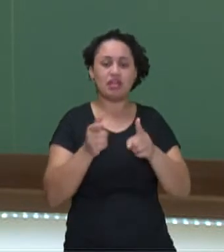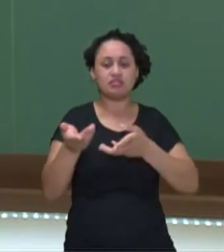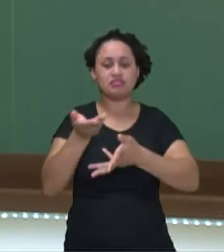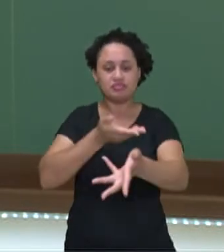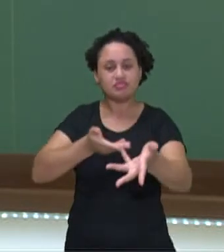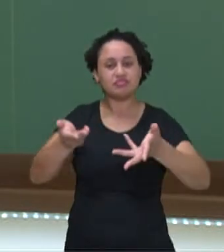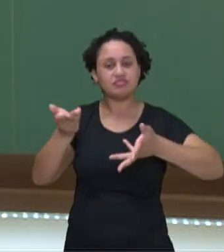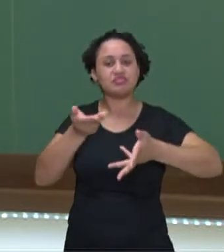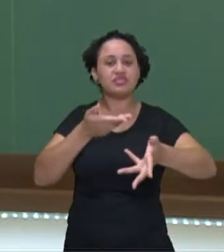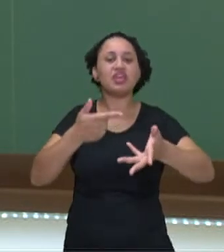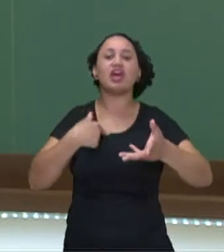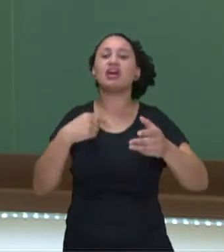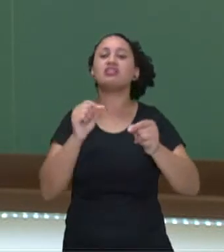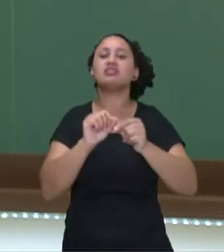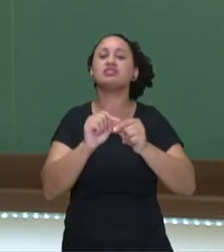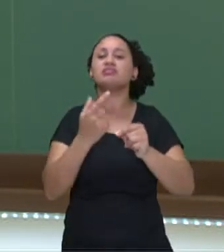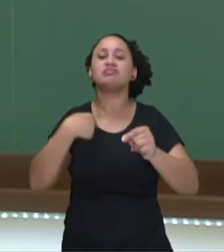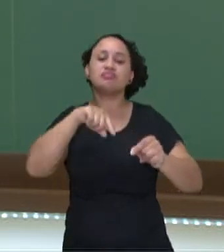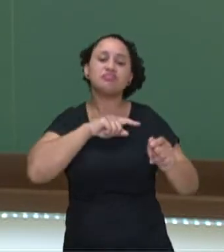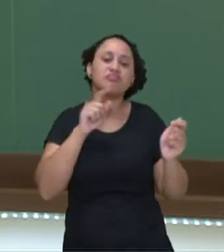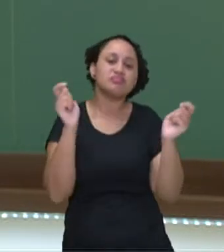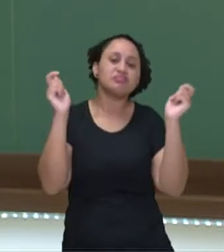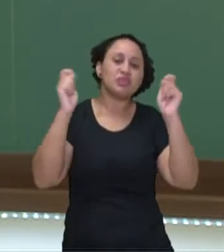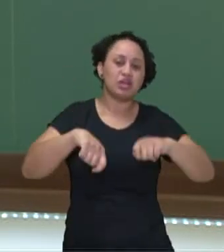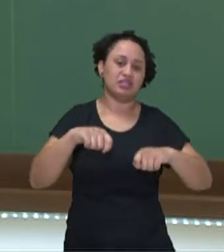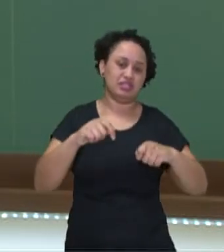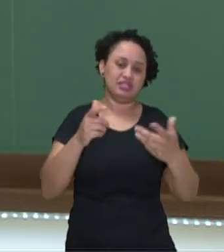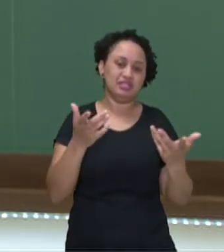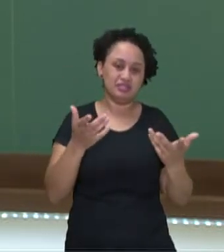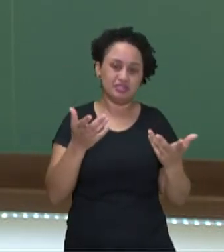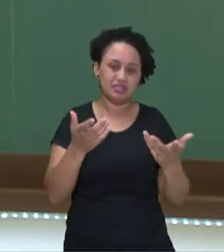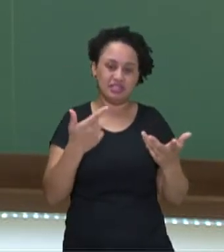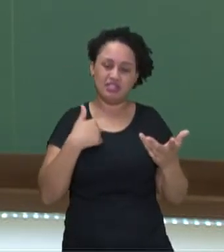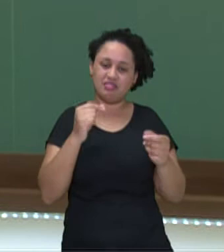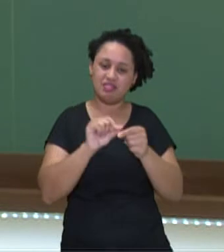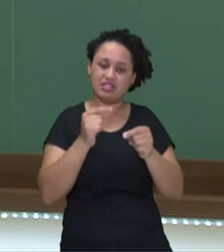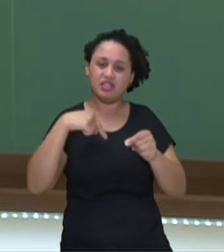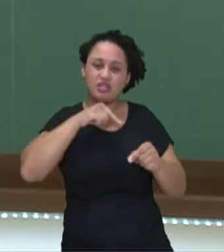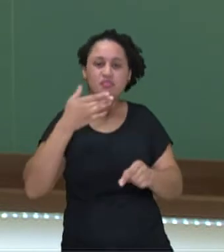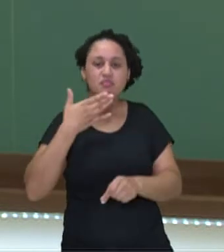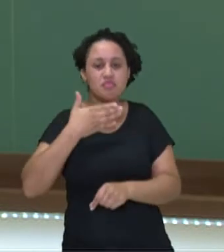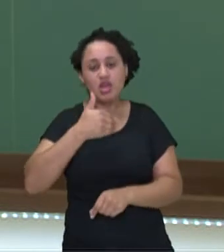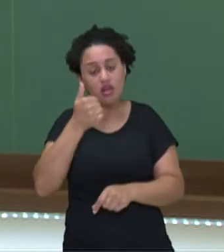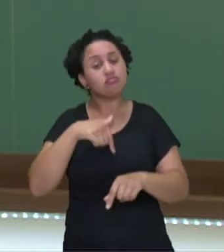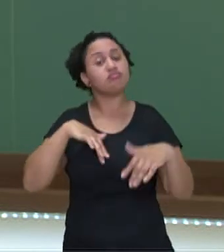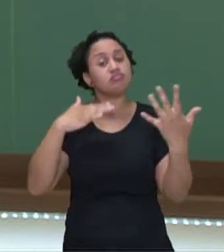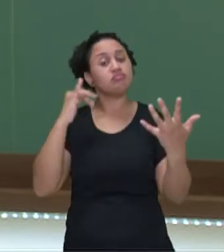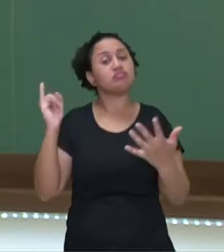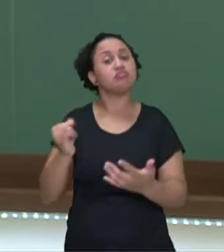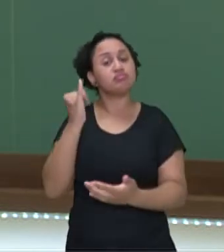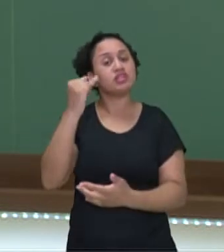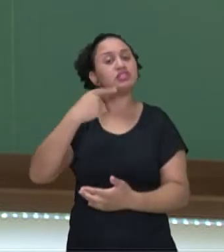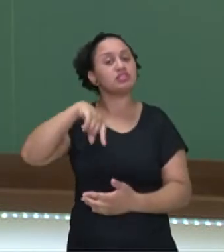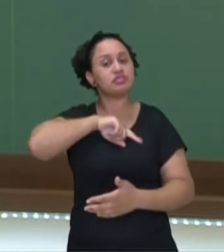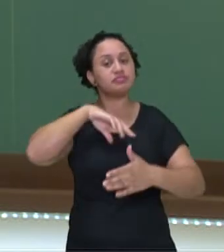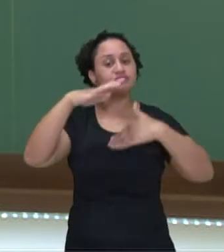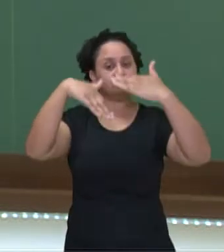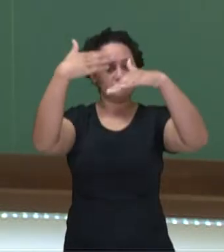convivência, ela nos potencializa enquanto seres humanos. Então, ela é fundamental para o nosso